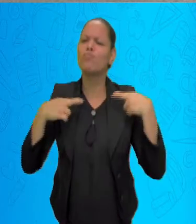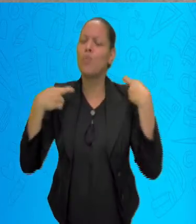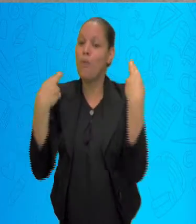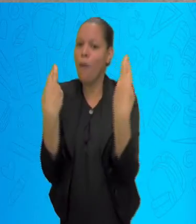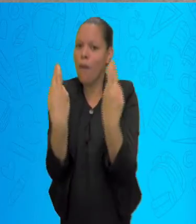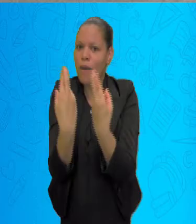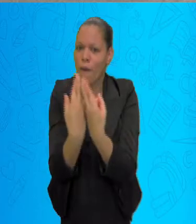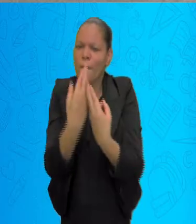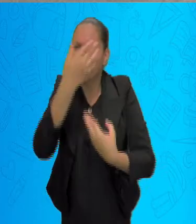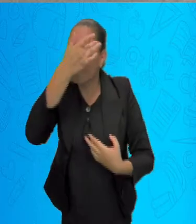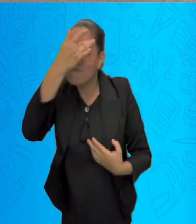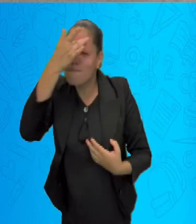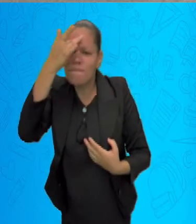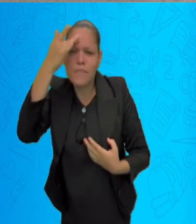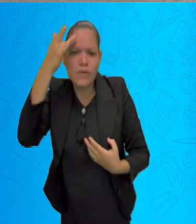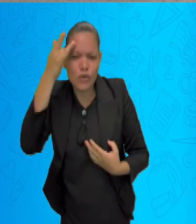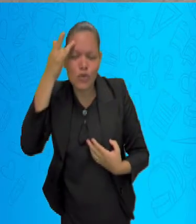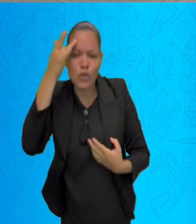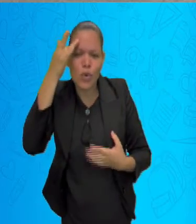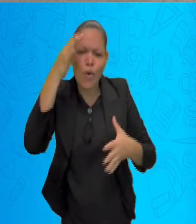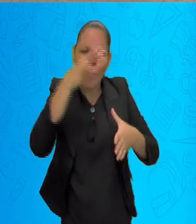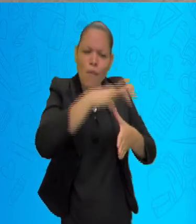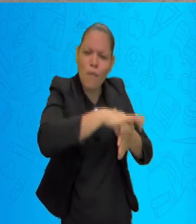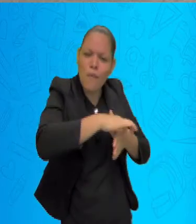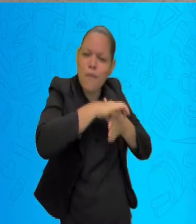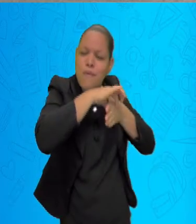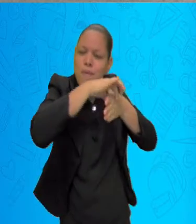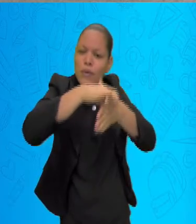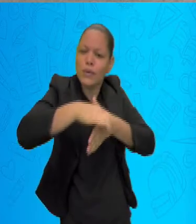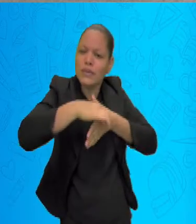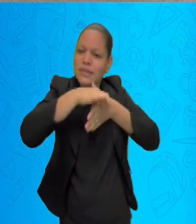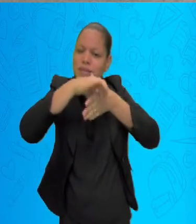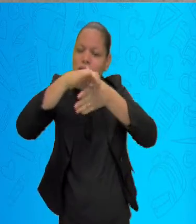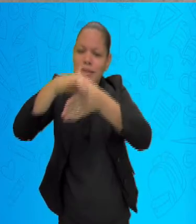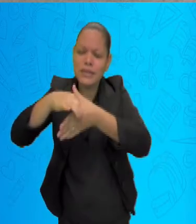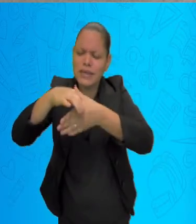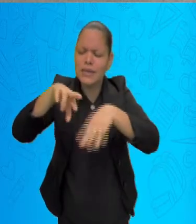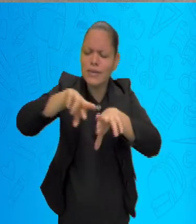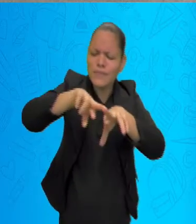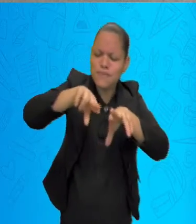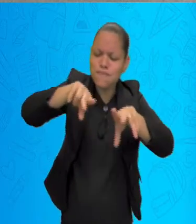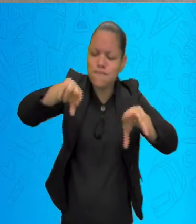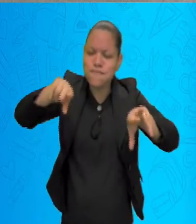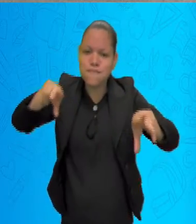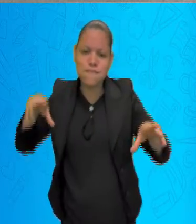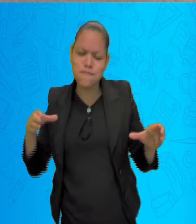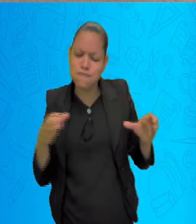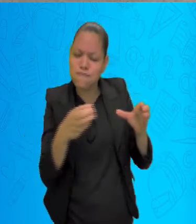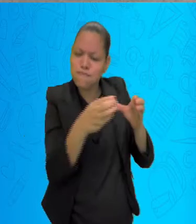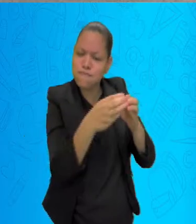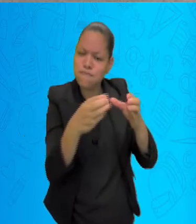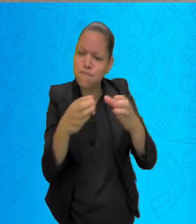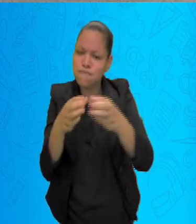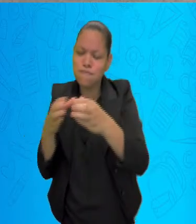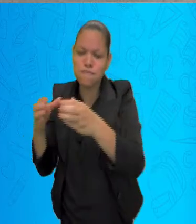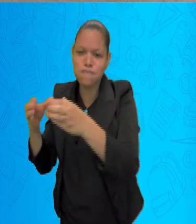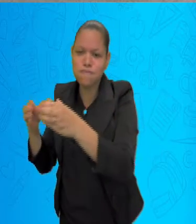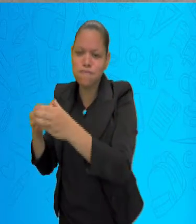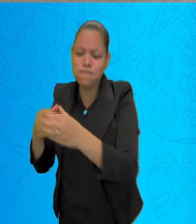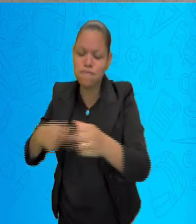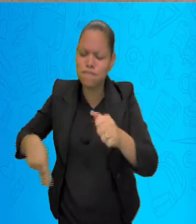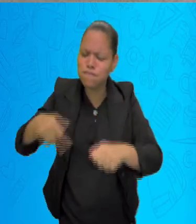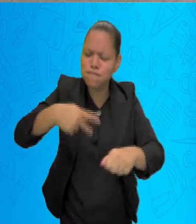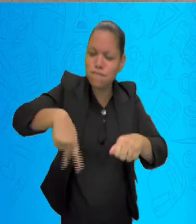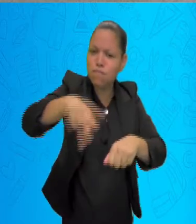Peru, Gran Colômbia, das províncias dos centros americanos e dos Estados Unidos. Na